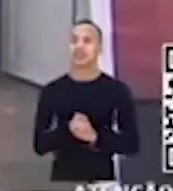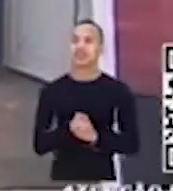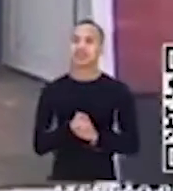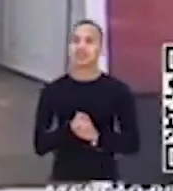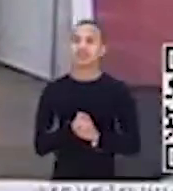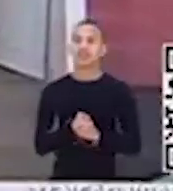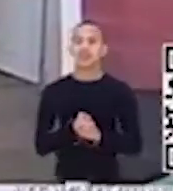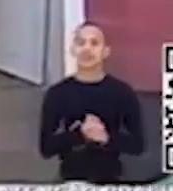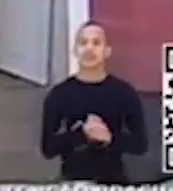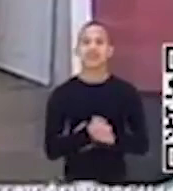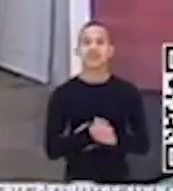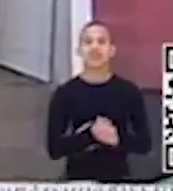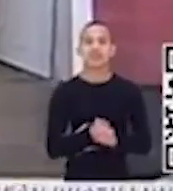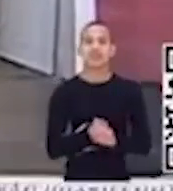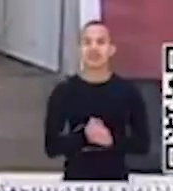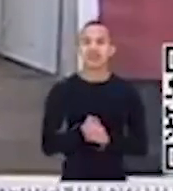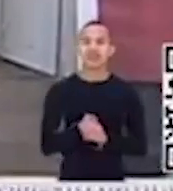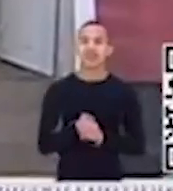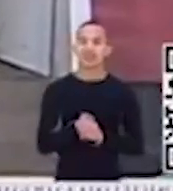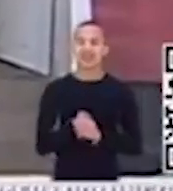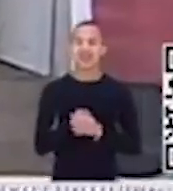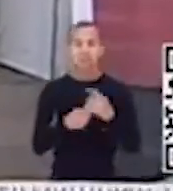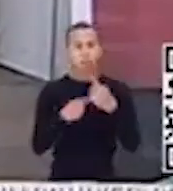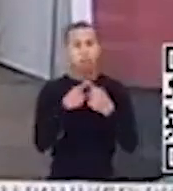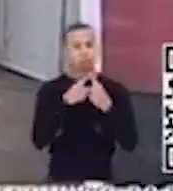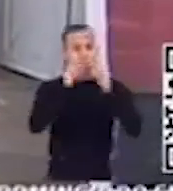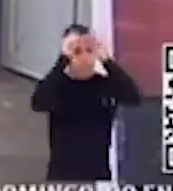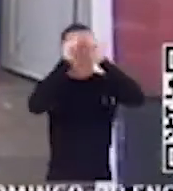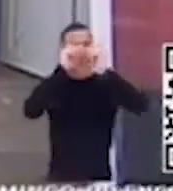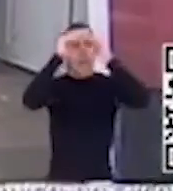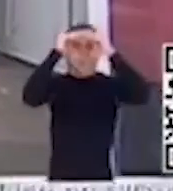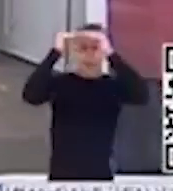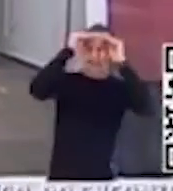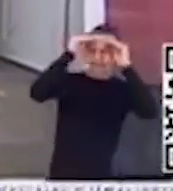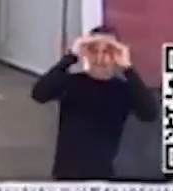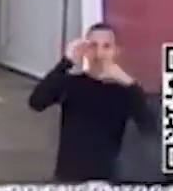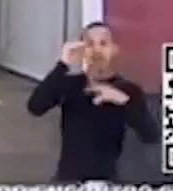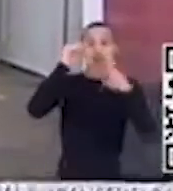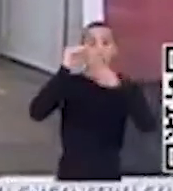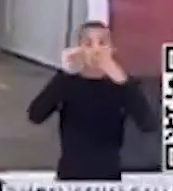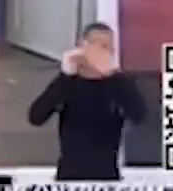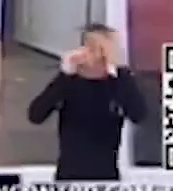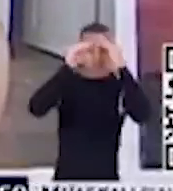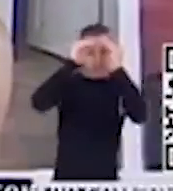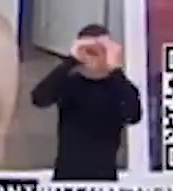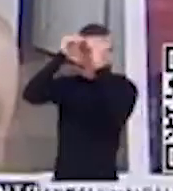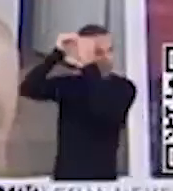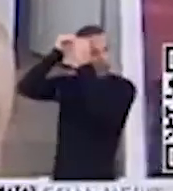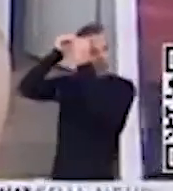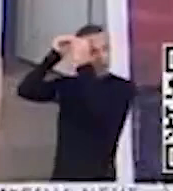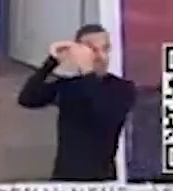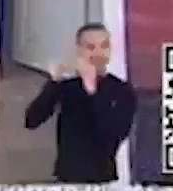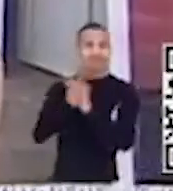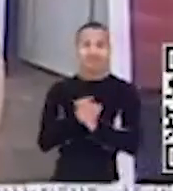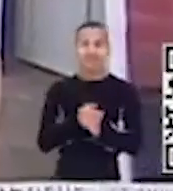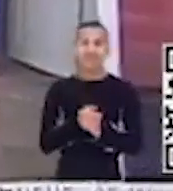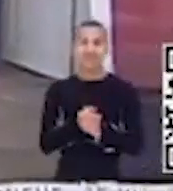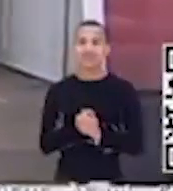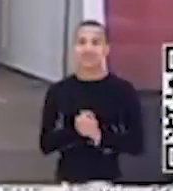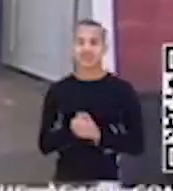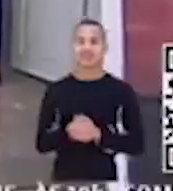trás? Porque o boné não é pra frente. Tem uns que usam de lado. O Ismael só usa de lado, você